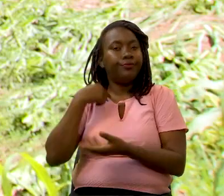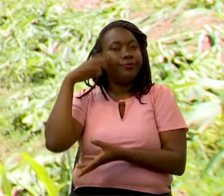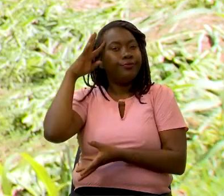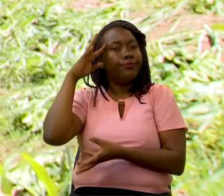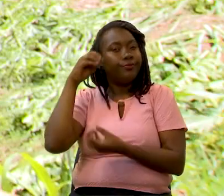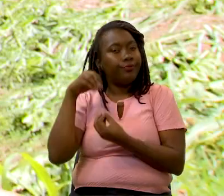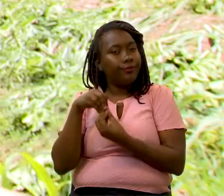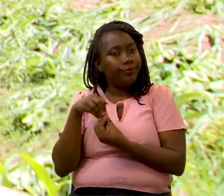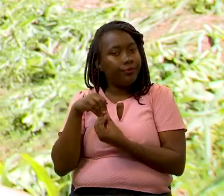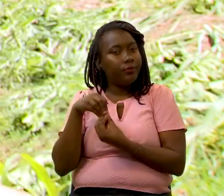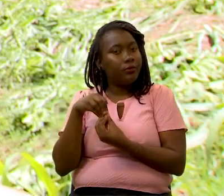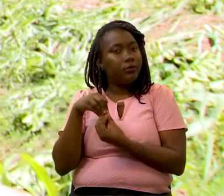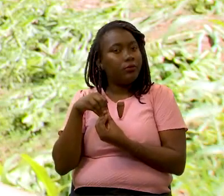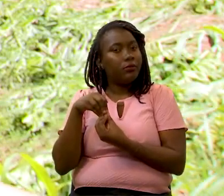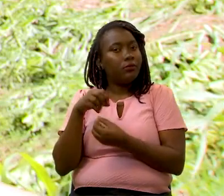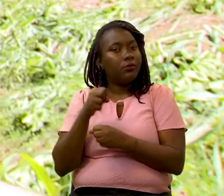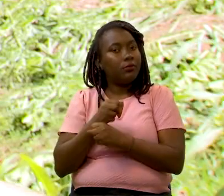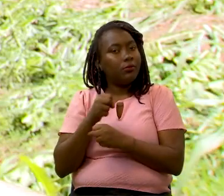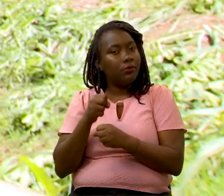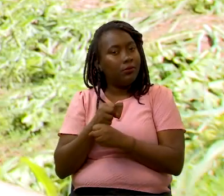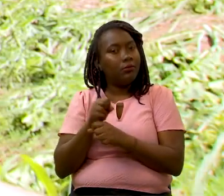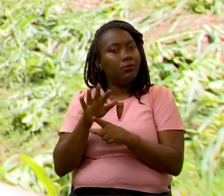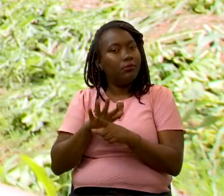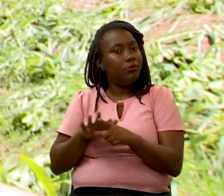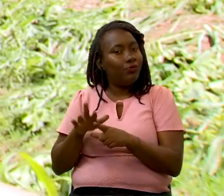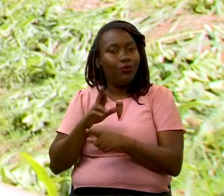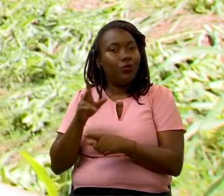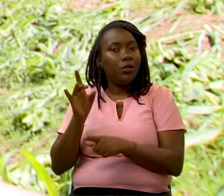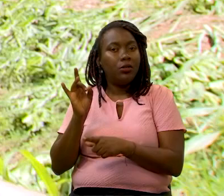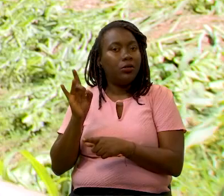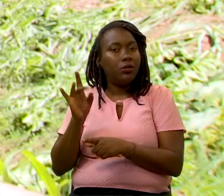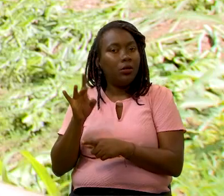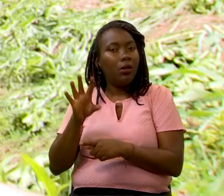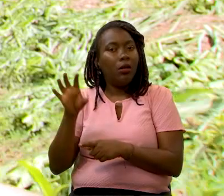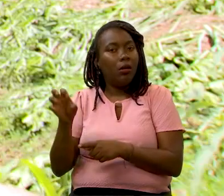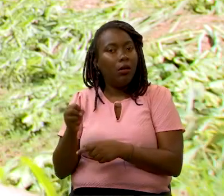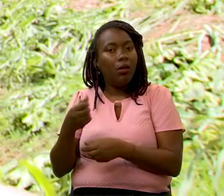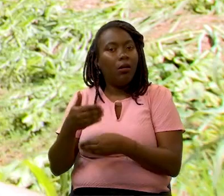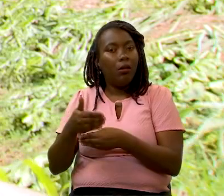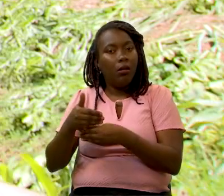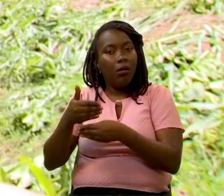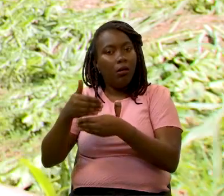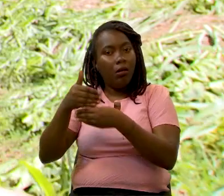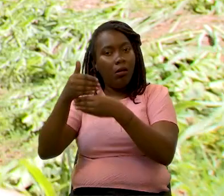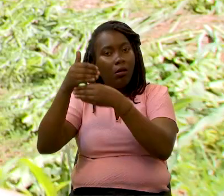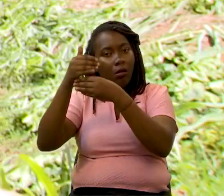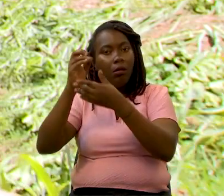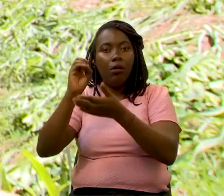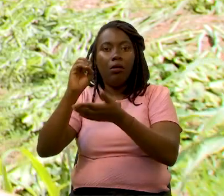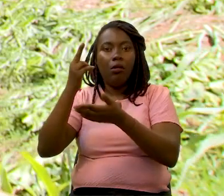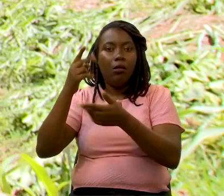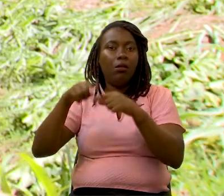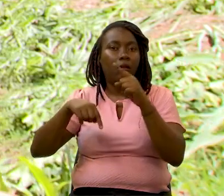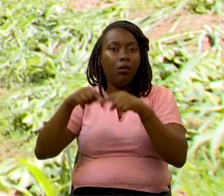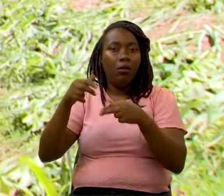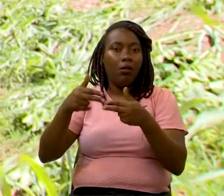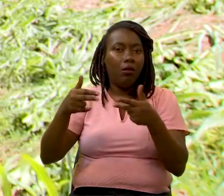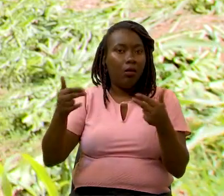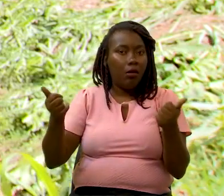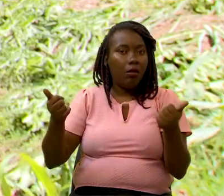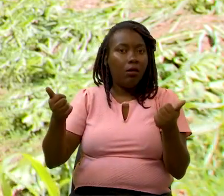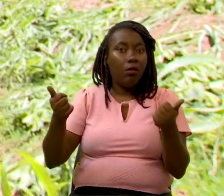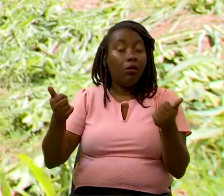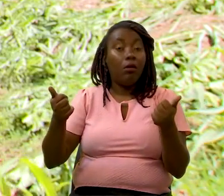Então, são elementos que a gente entende que construir espaços não é só pegar e levantar paredes ou